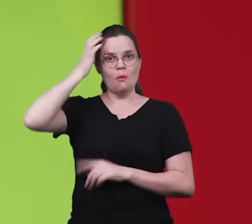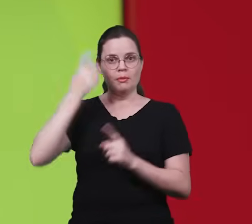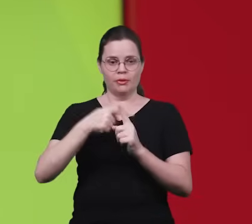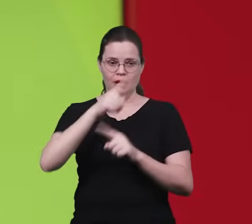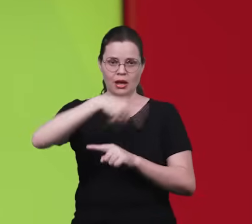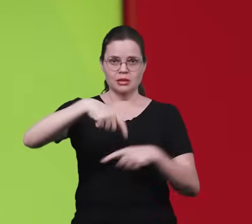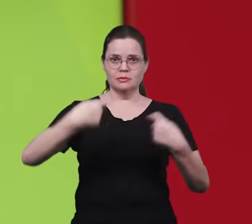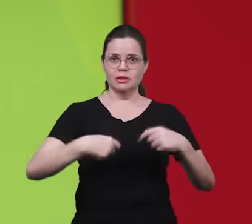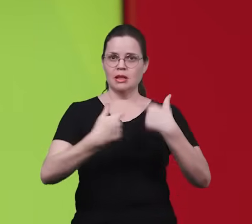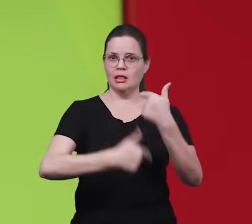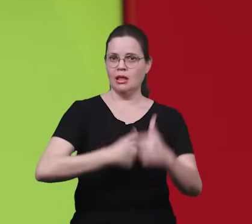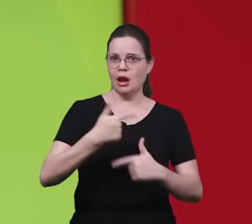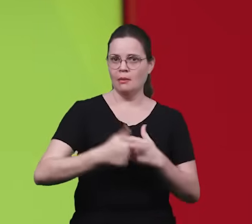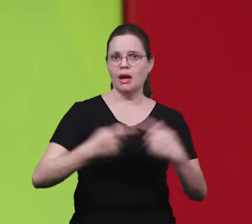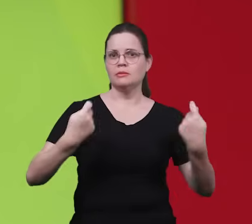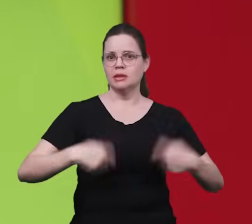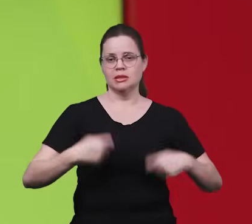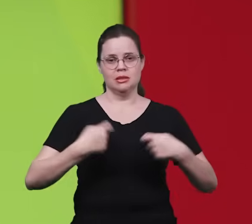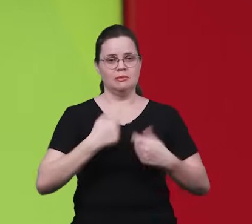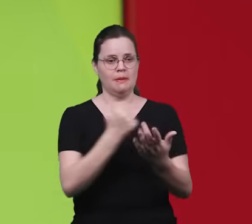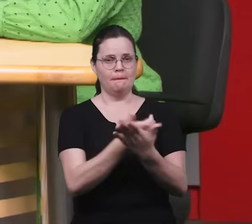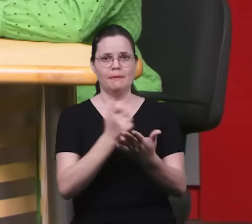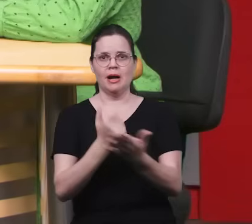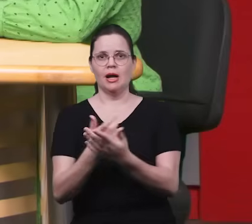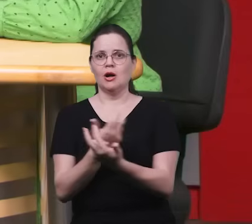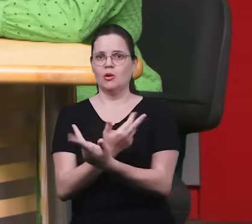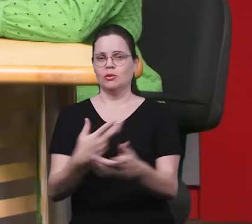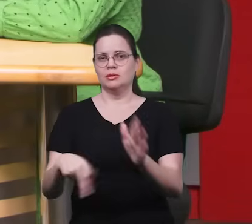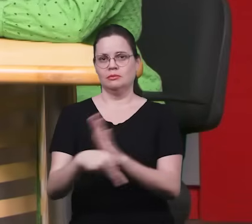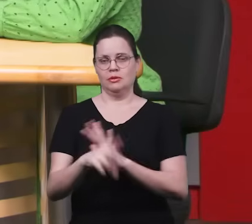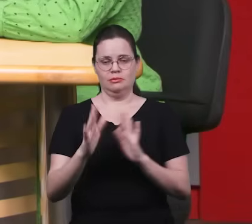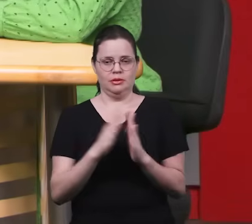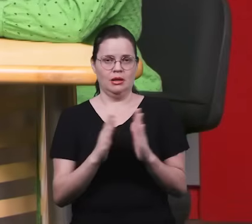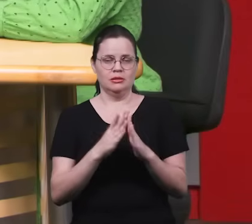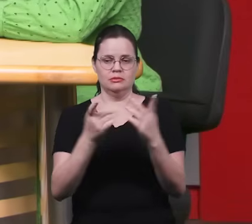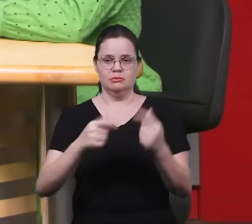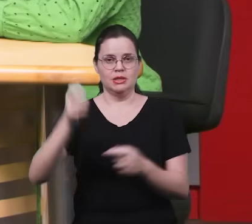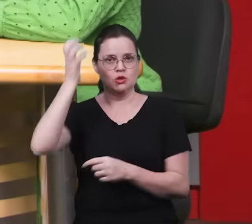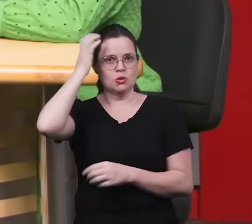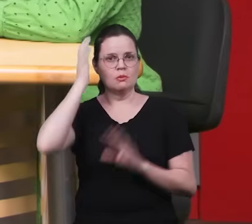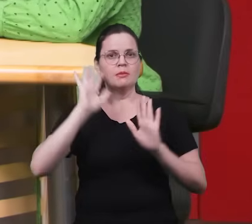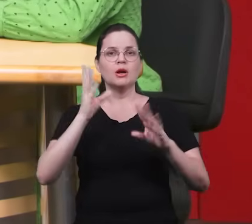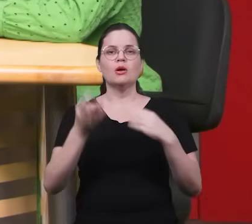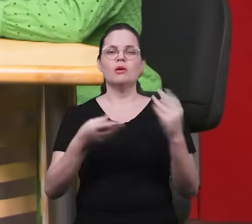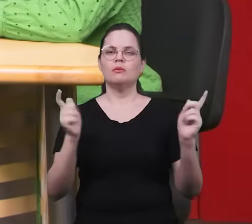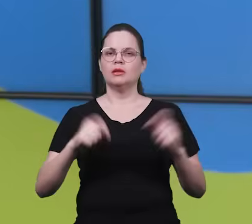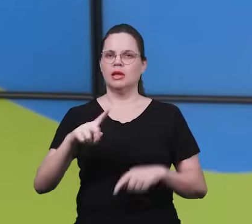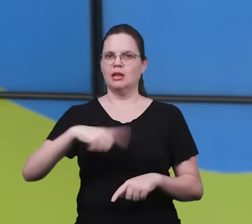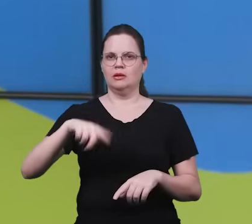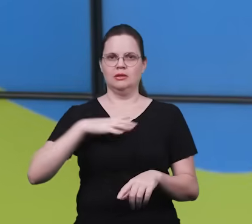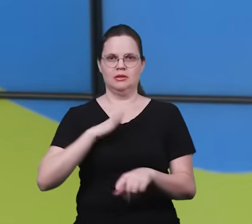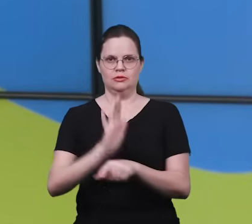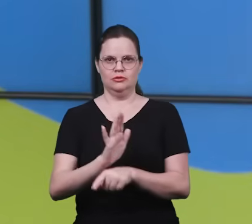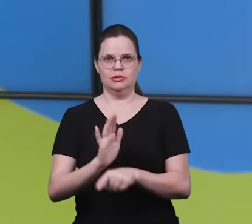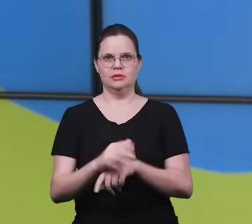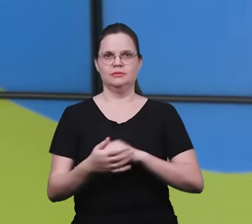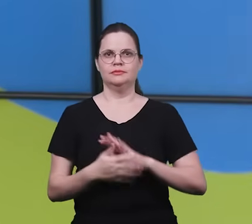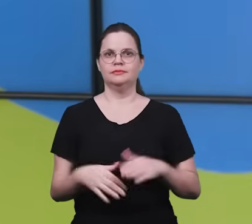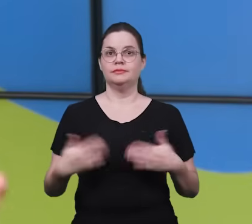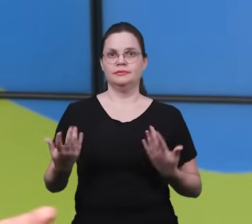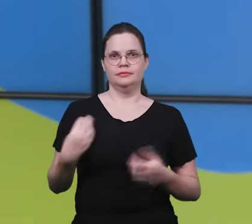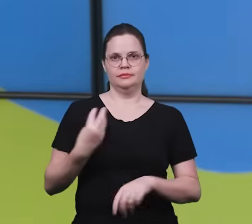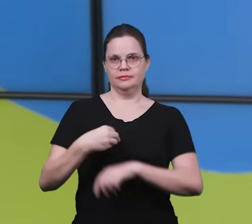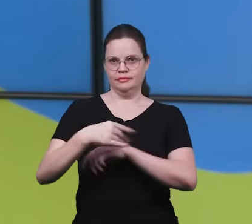um trabalho para a dignidade da casa, para a constituição daquele lar. Então, Fernanda, a sugestão que eu dou na